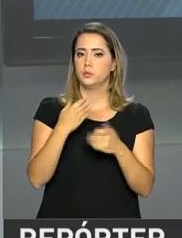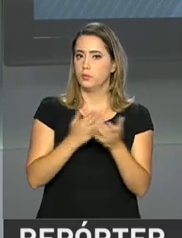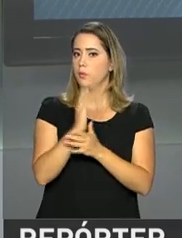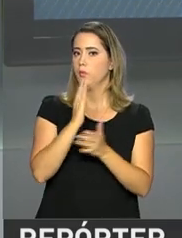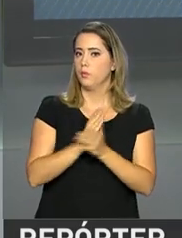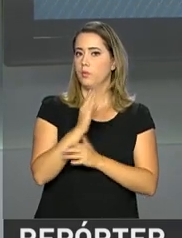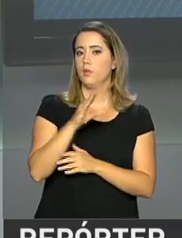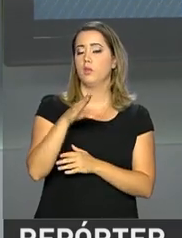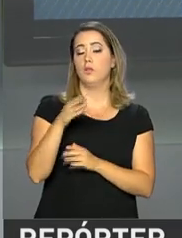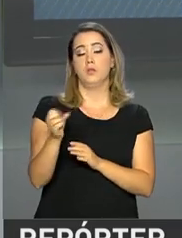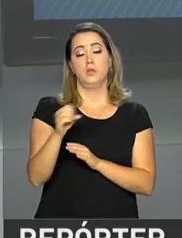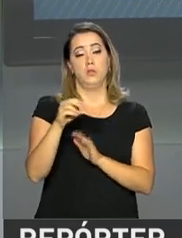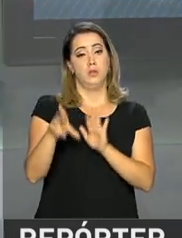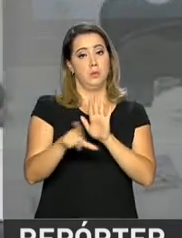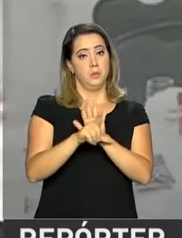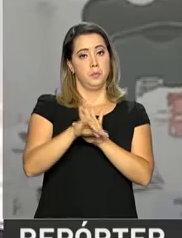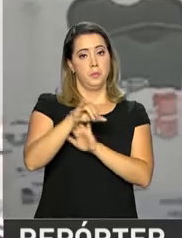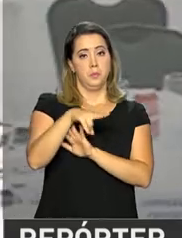da reforma da Previdência.